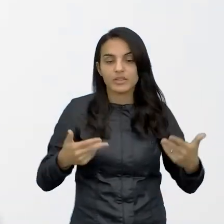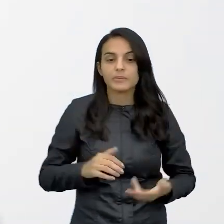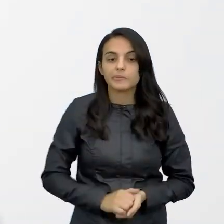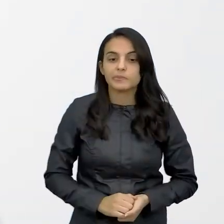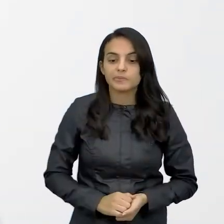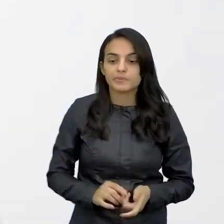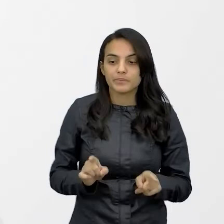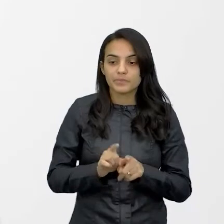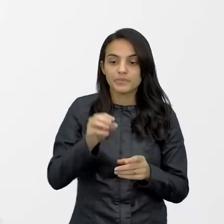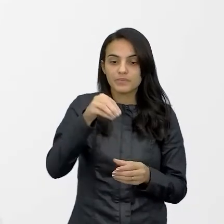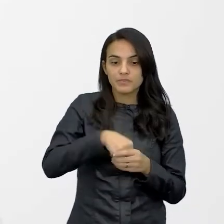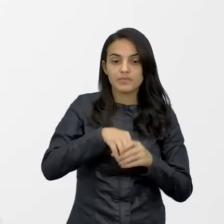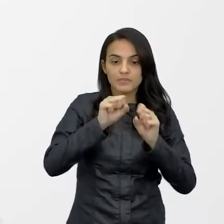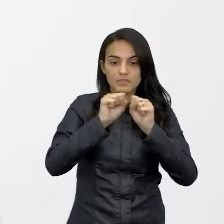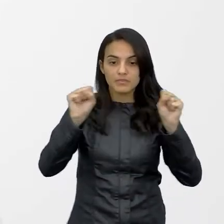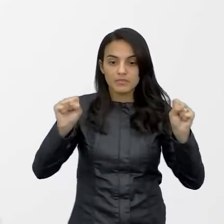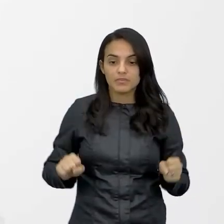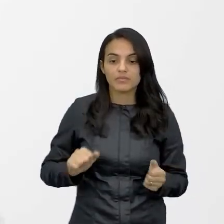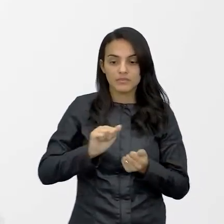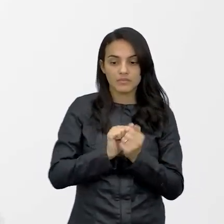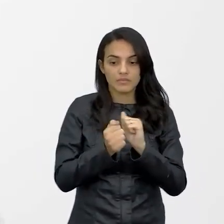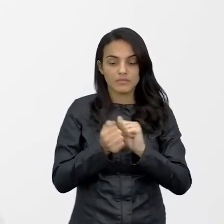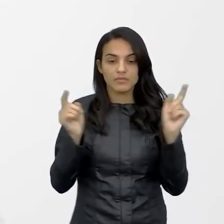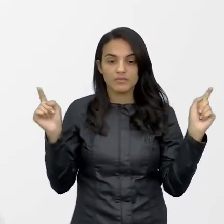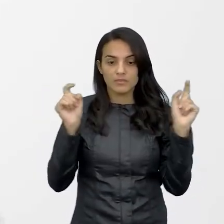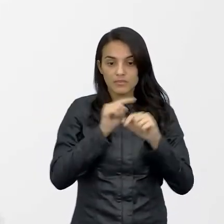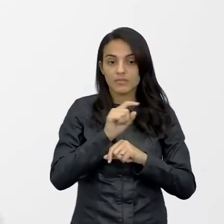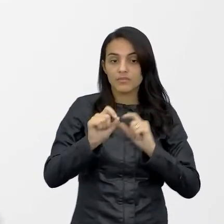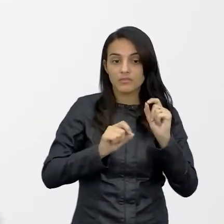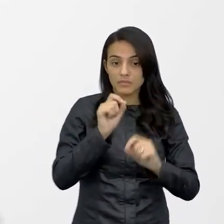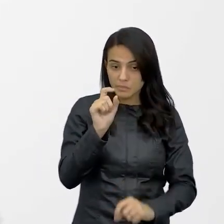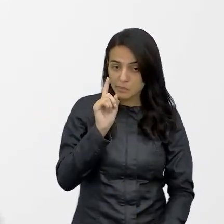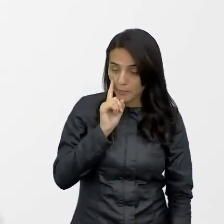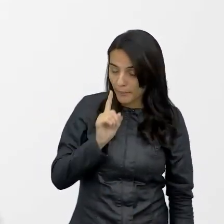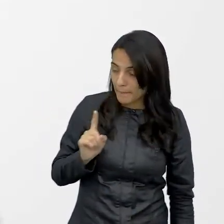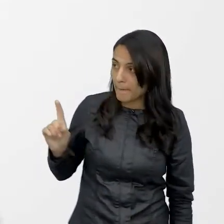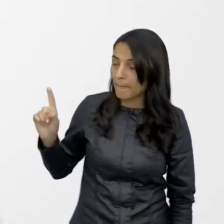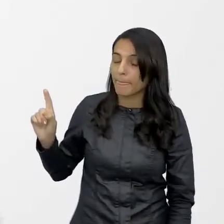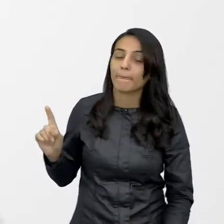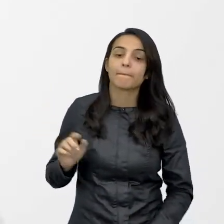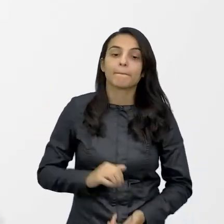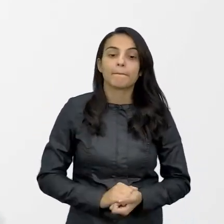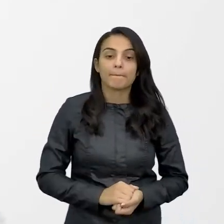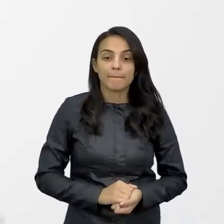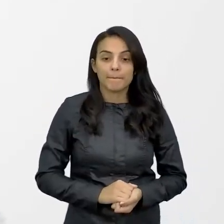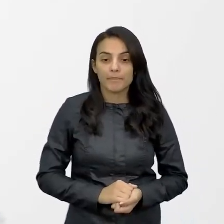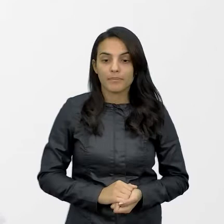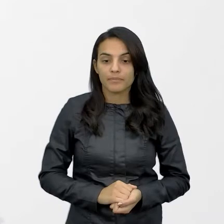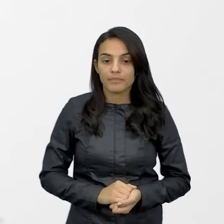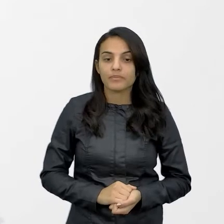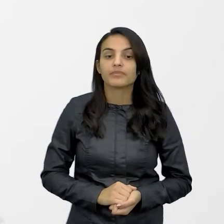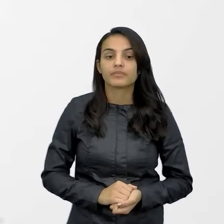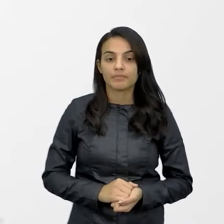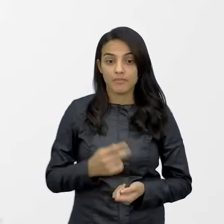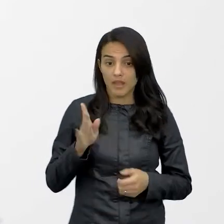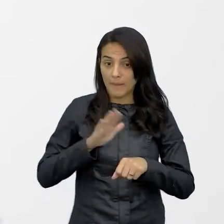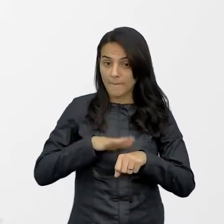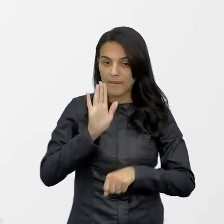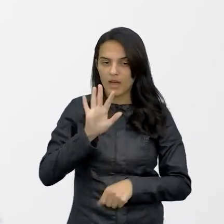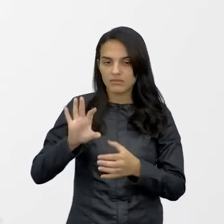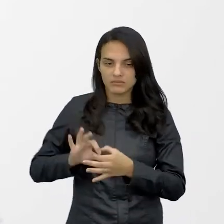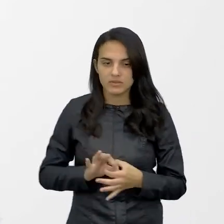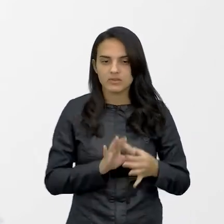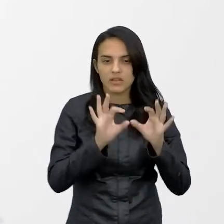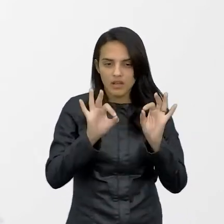Elementos dentro de sistemas adaptativos complexos são sujeitos à força evolutiva da seleção, onde aqueles que são mais adequados